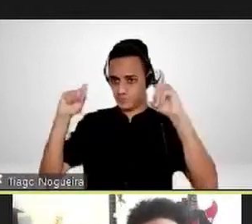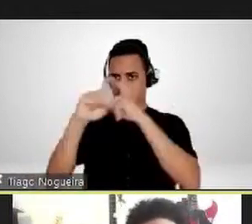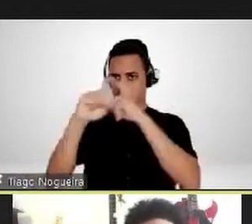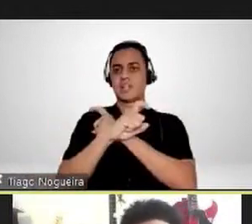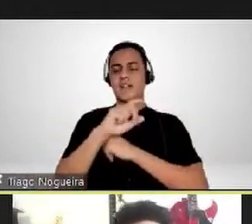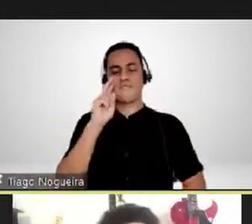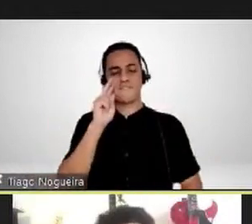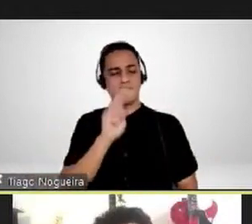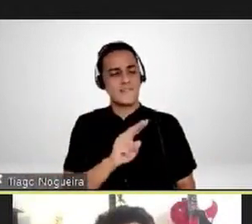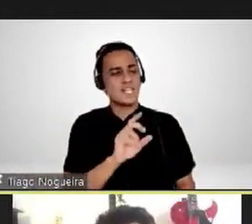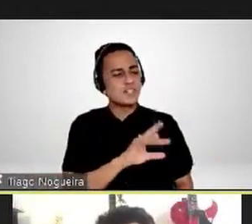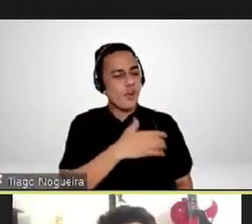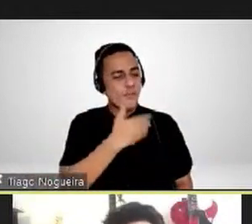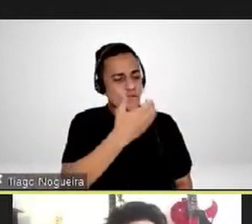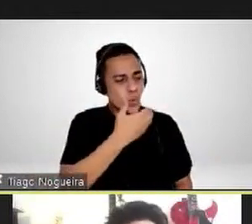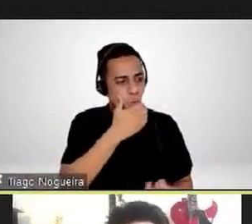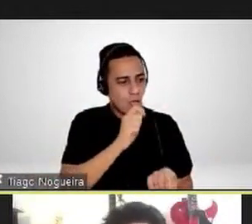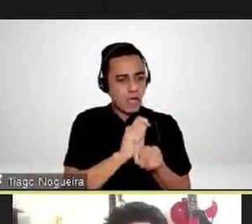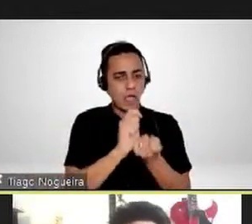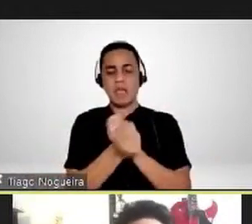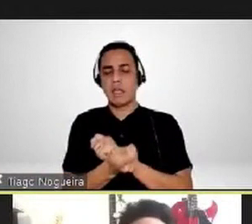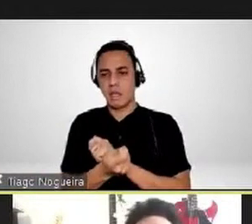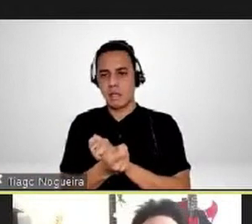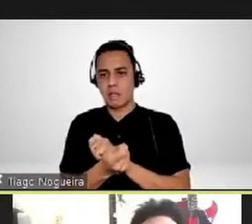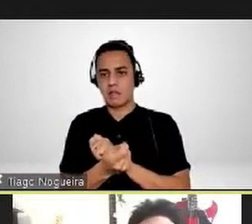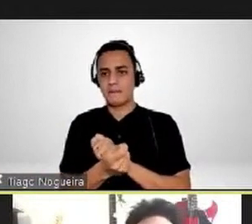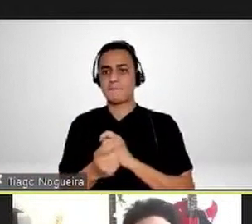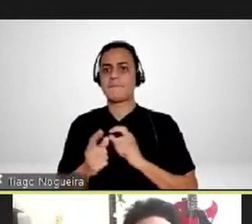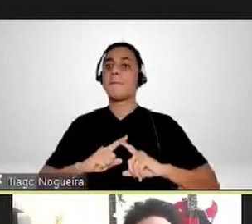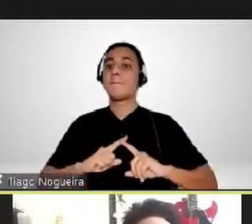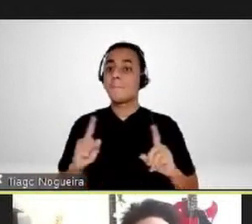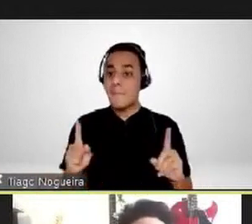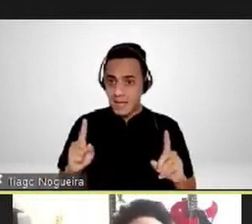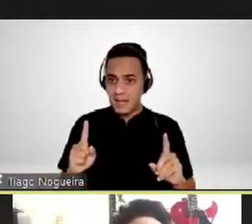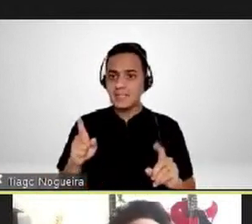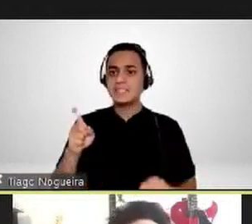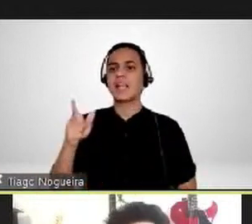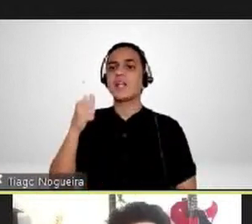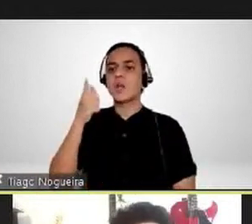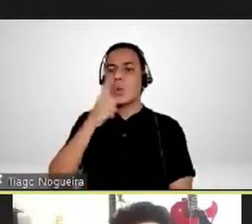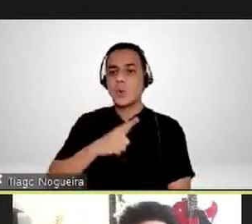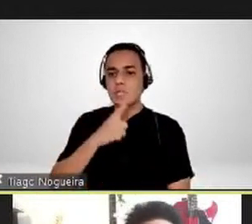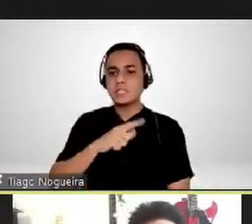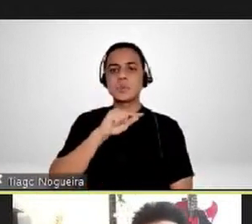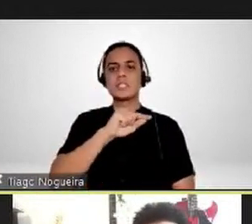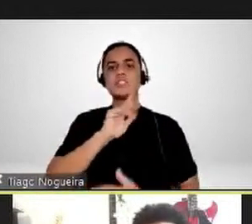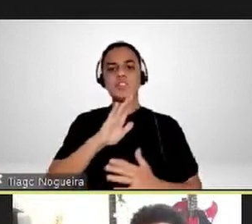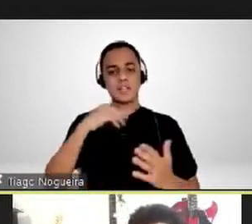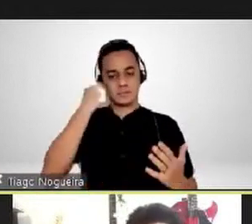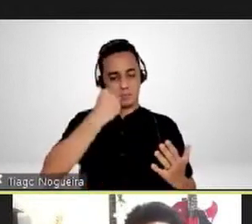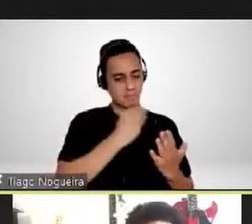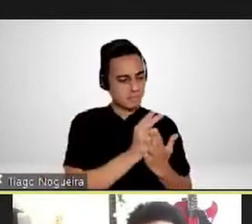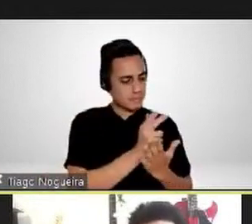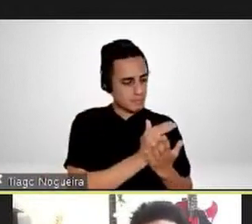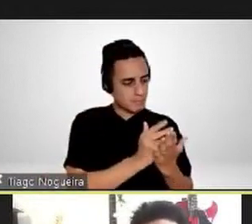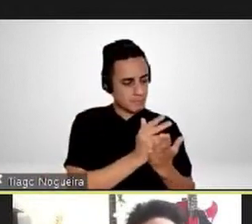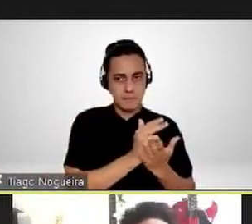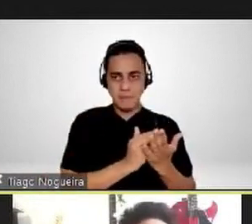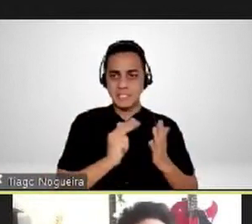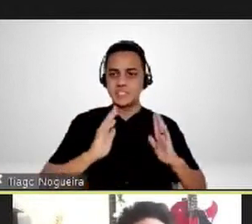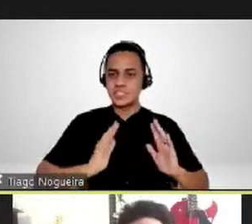fazer, mas ele conseguia reproduzir aquele repertório enorme que ele tinha